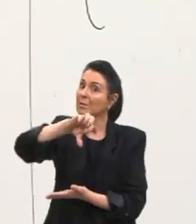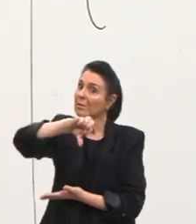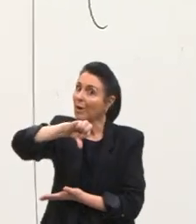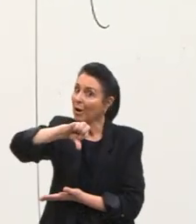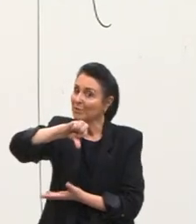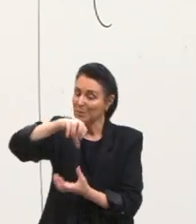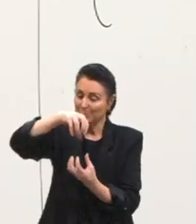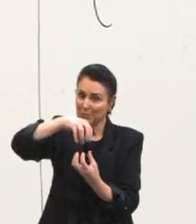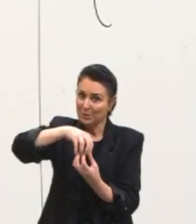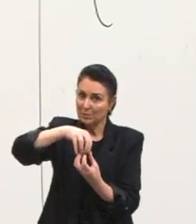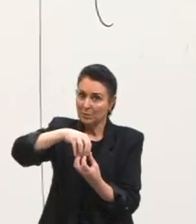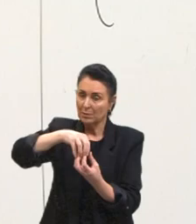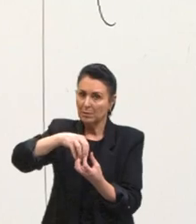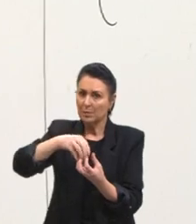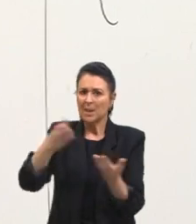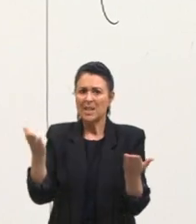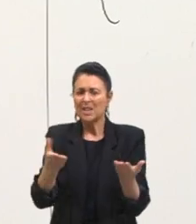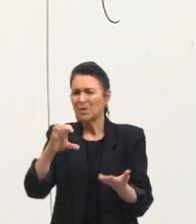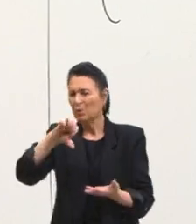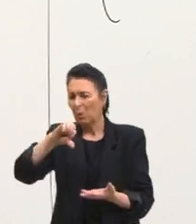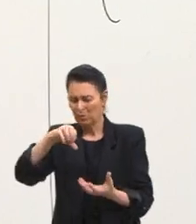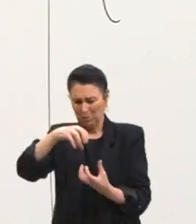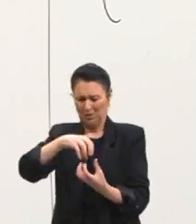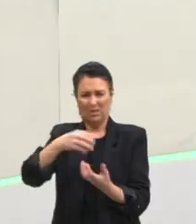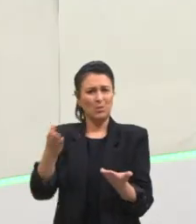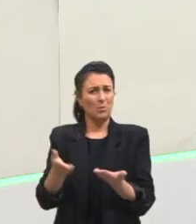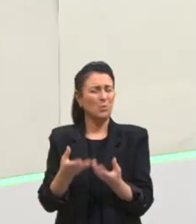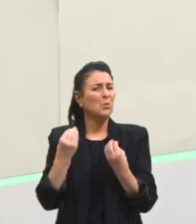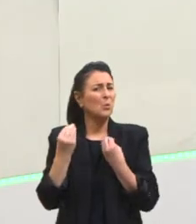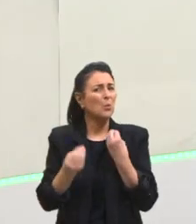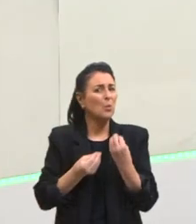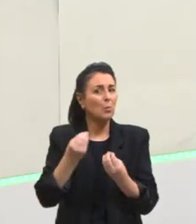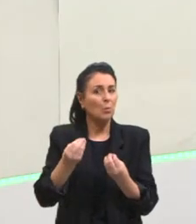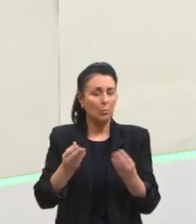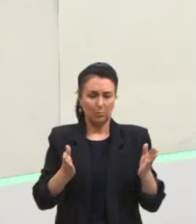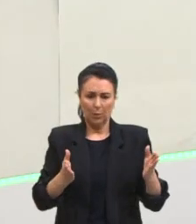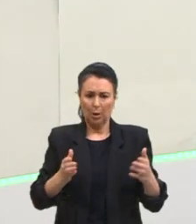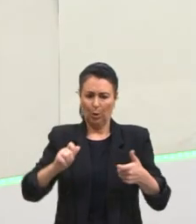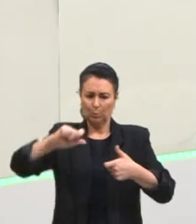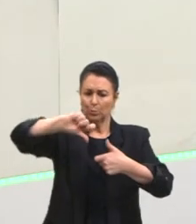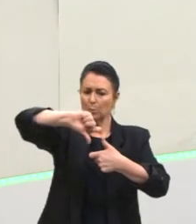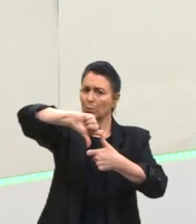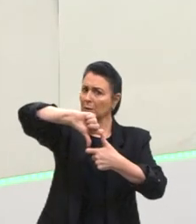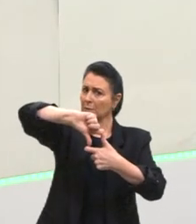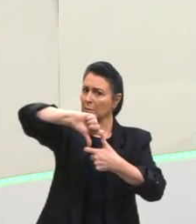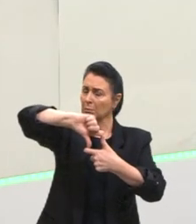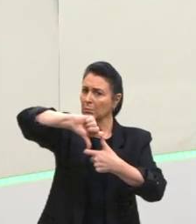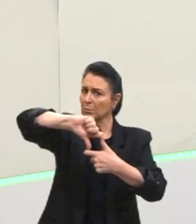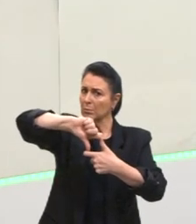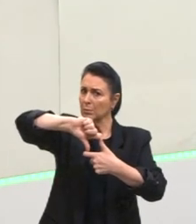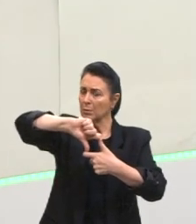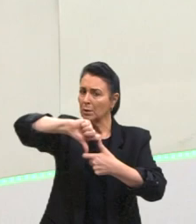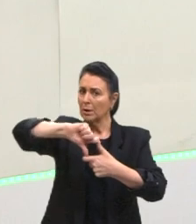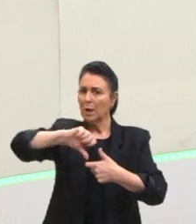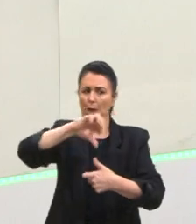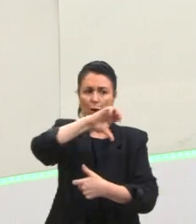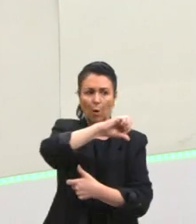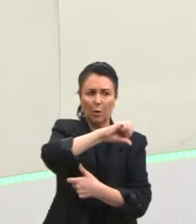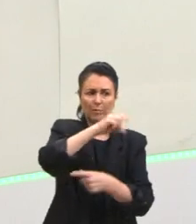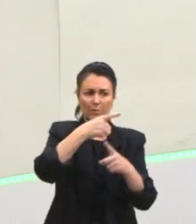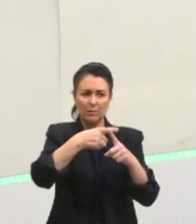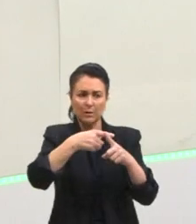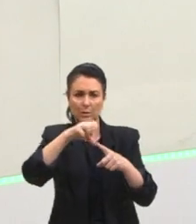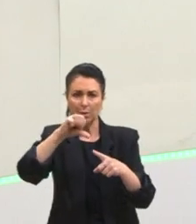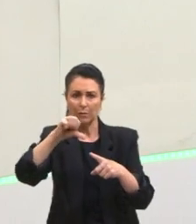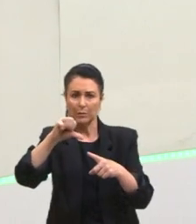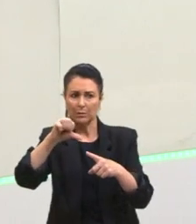o que, que vai ser aquelas 9 bolinhas? Como é um quadrado, vai ser uma disposição de 9 por 9, que é